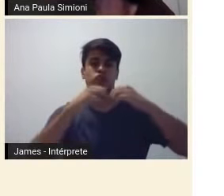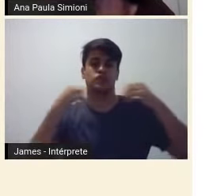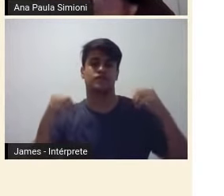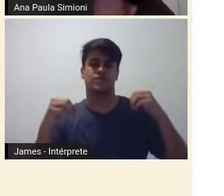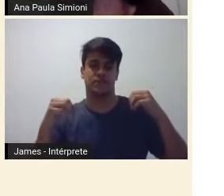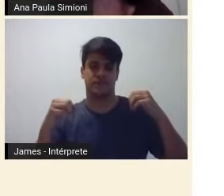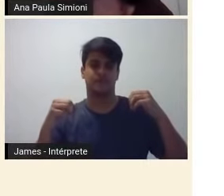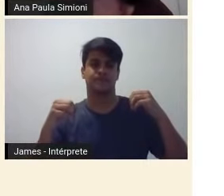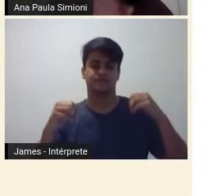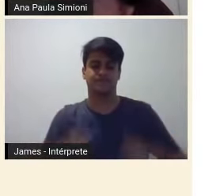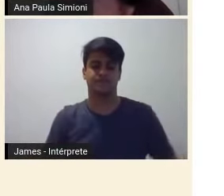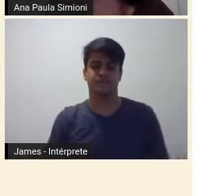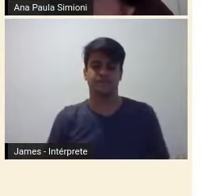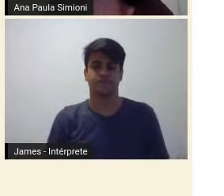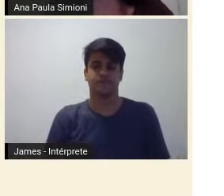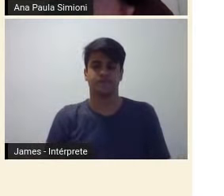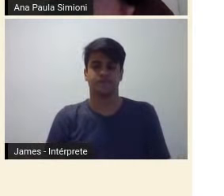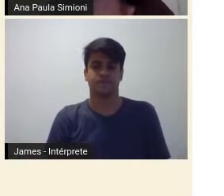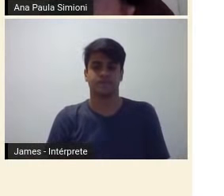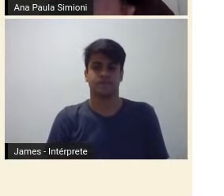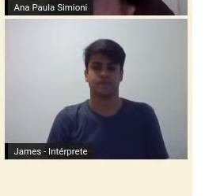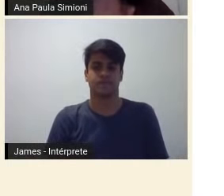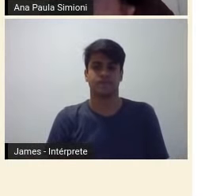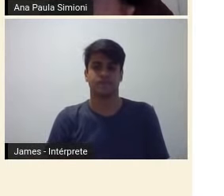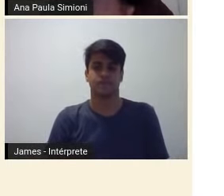peço para passar mais um